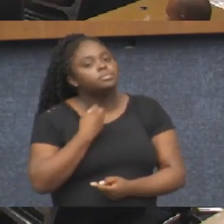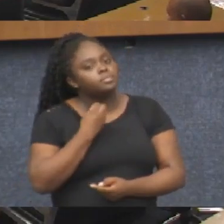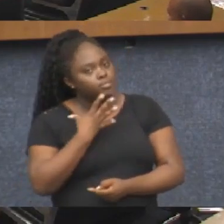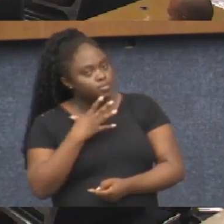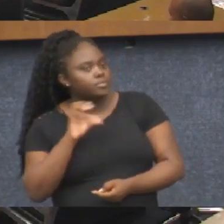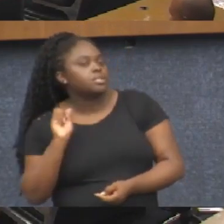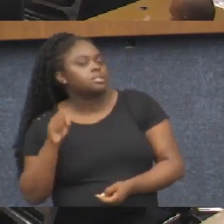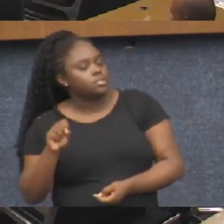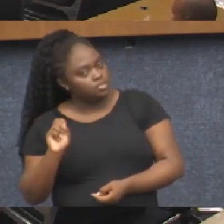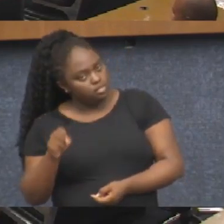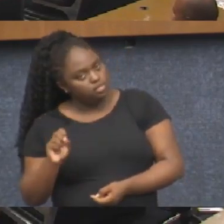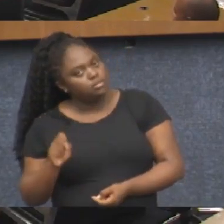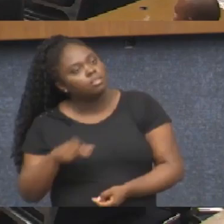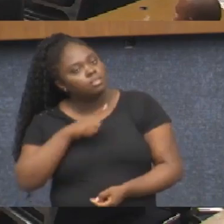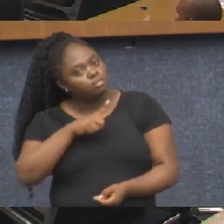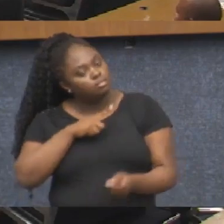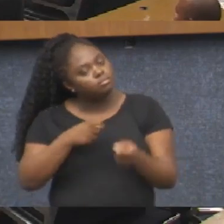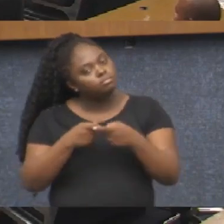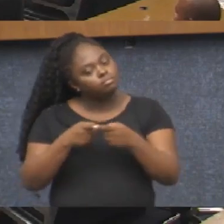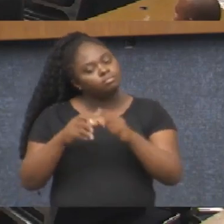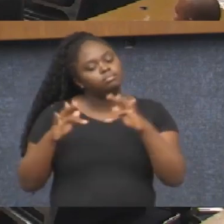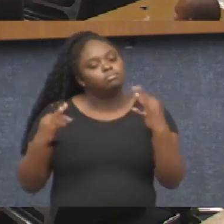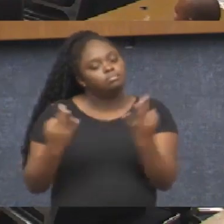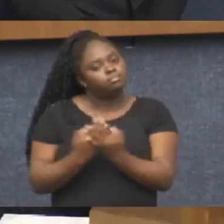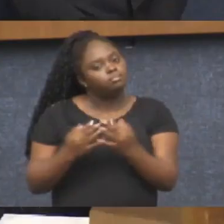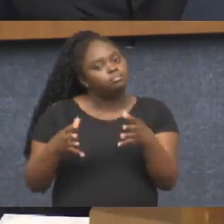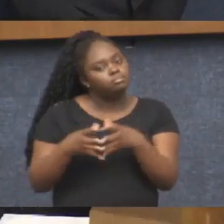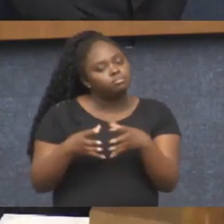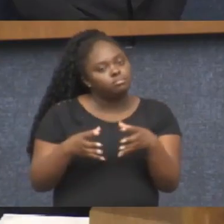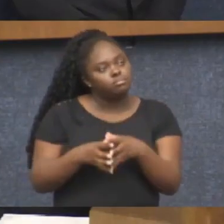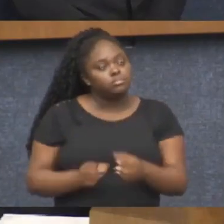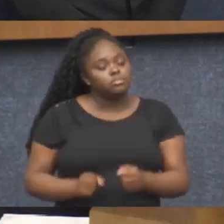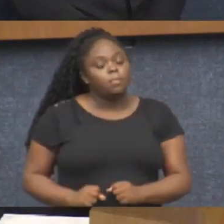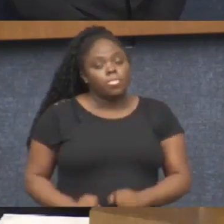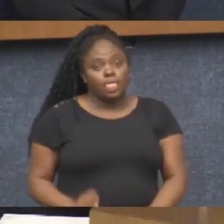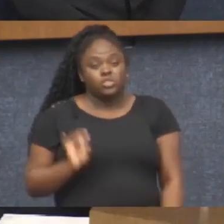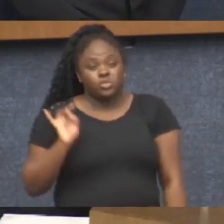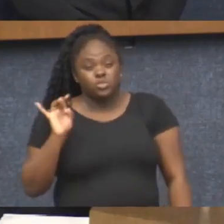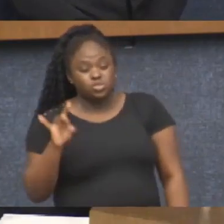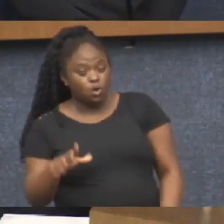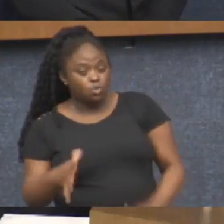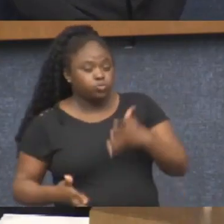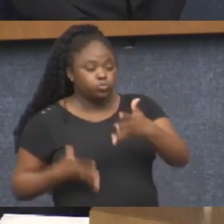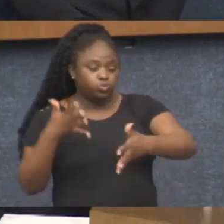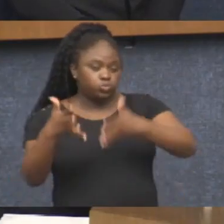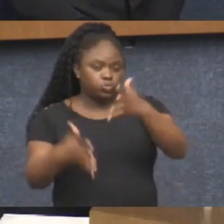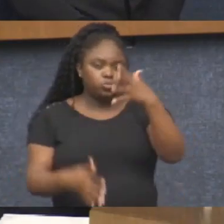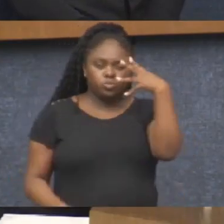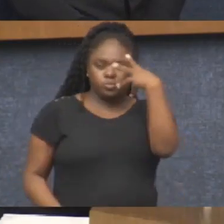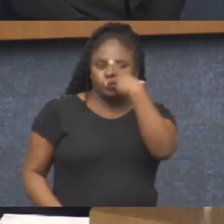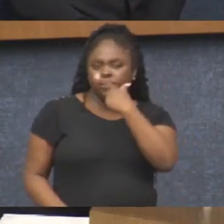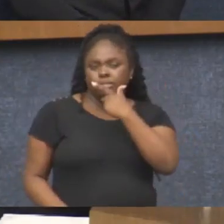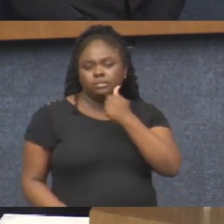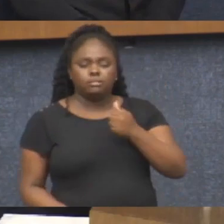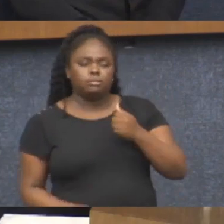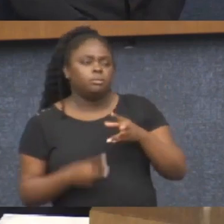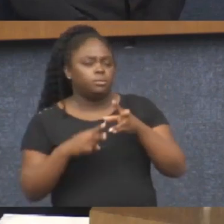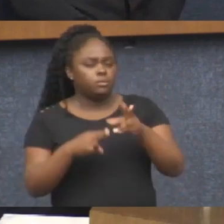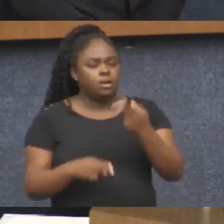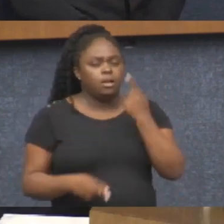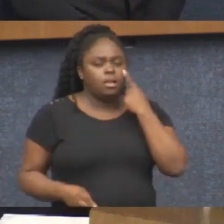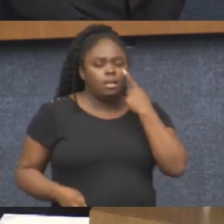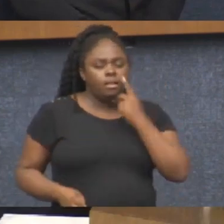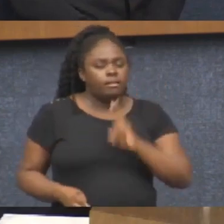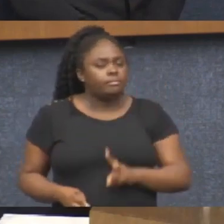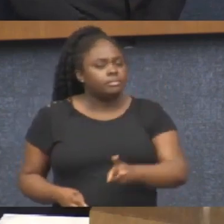pena, sim, investir em médico de família e comunidade. E não só num discurso bonito, como muitas vezes a gente